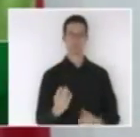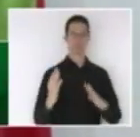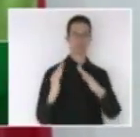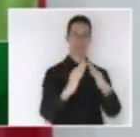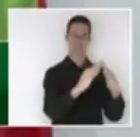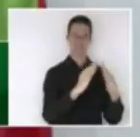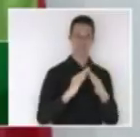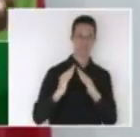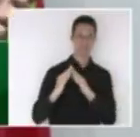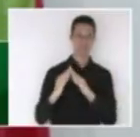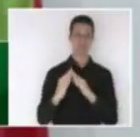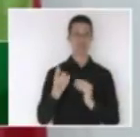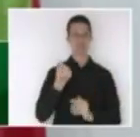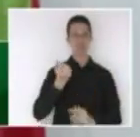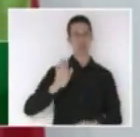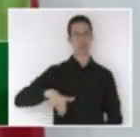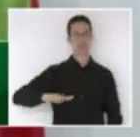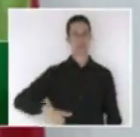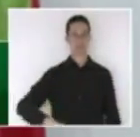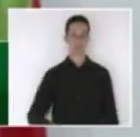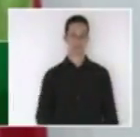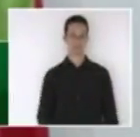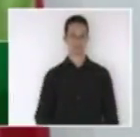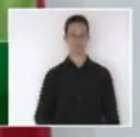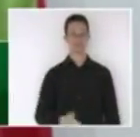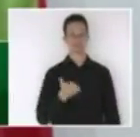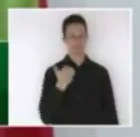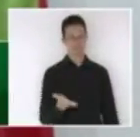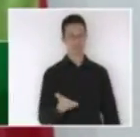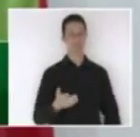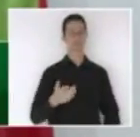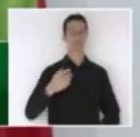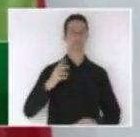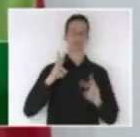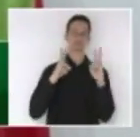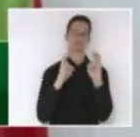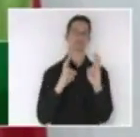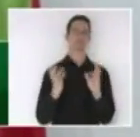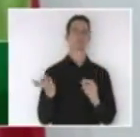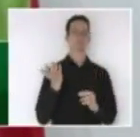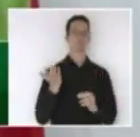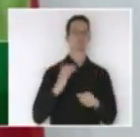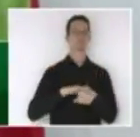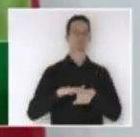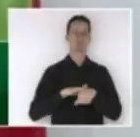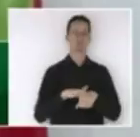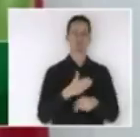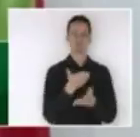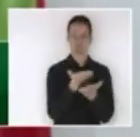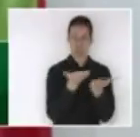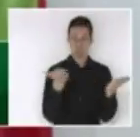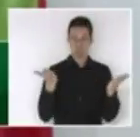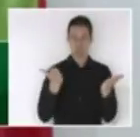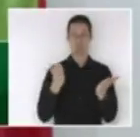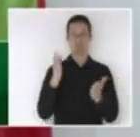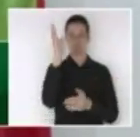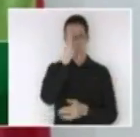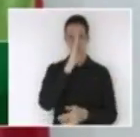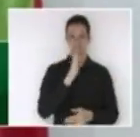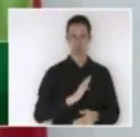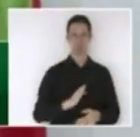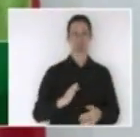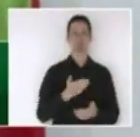brasileiro. Esta discussão que nós queremos fazer com você, brasileiro e brasileira, você